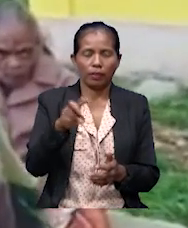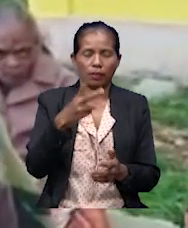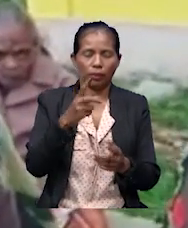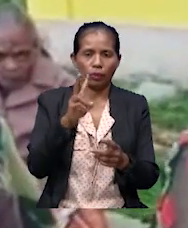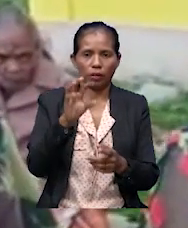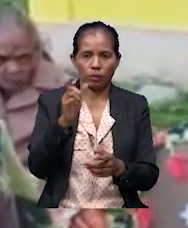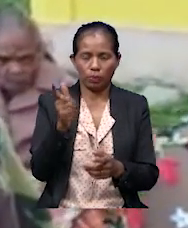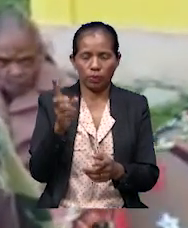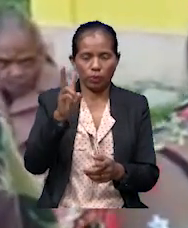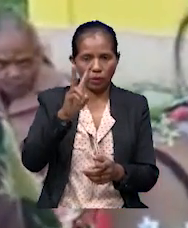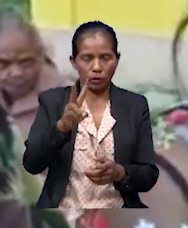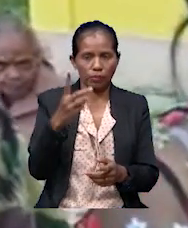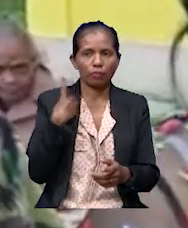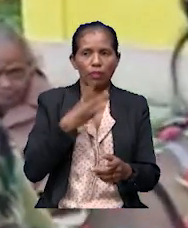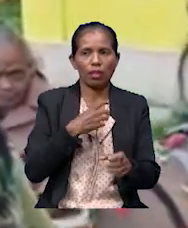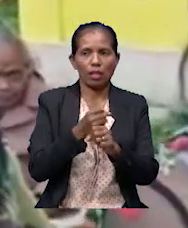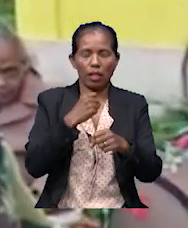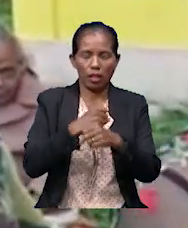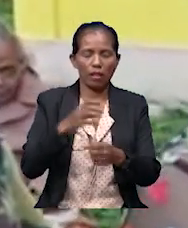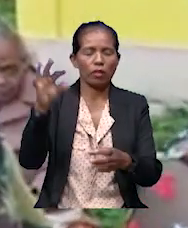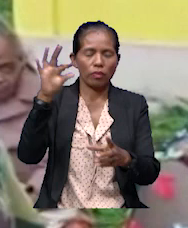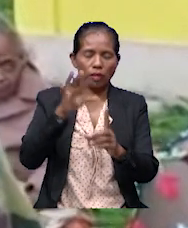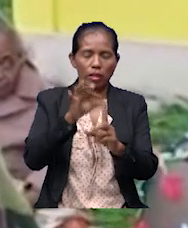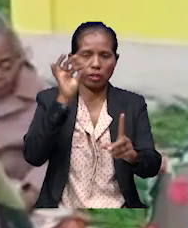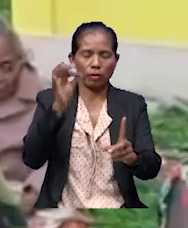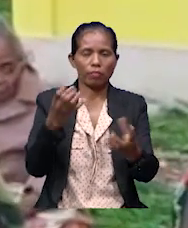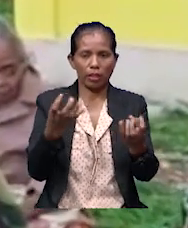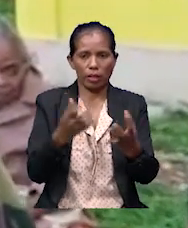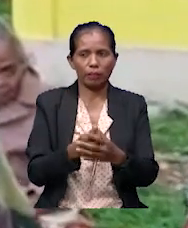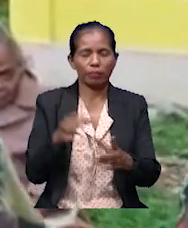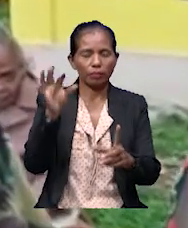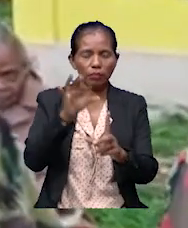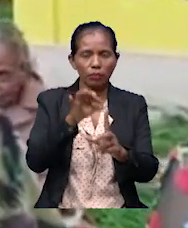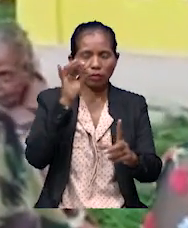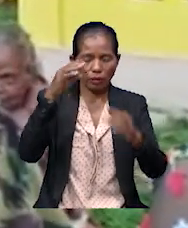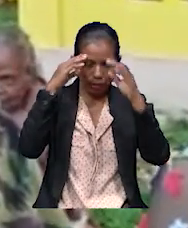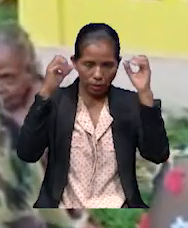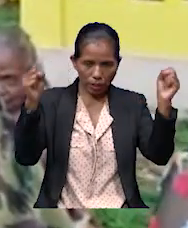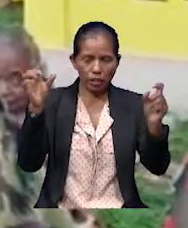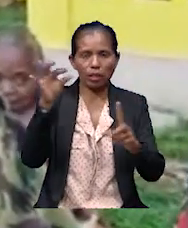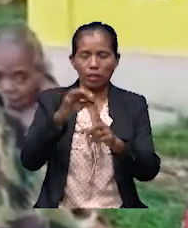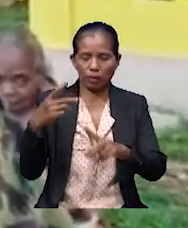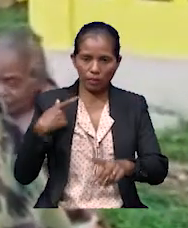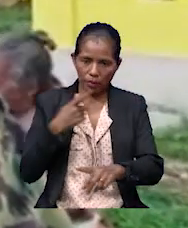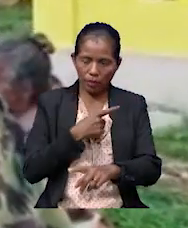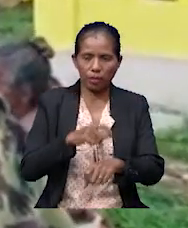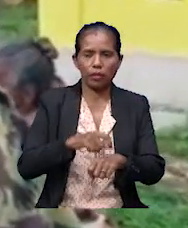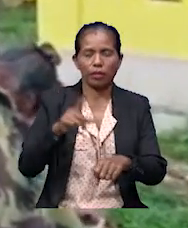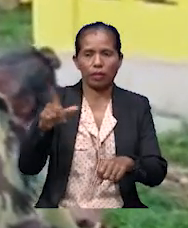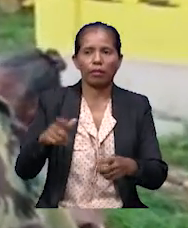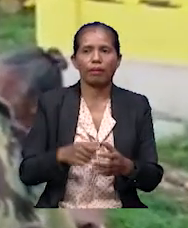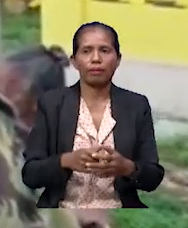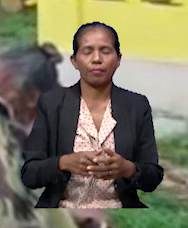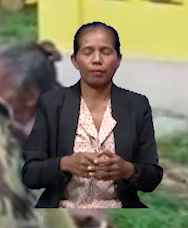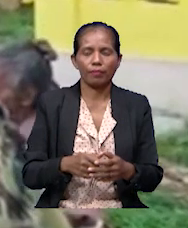2022, tu ancora in Talona, elezioni di Bukita. Elezioni presidenziali, elezioni parlamentari. E elezioni ne becche, poi